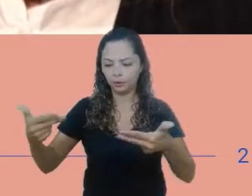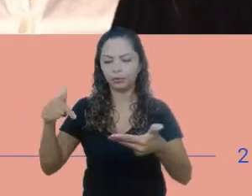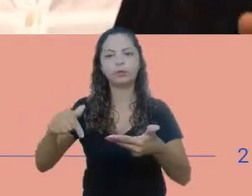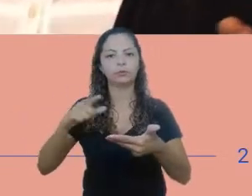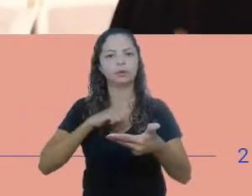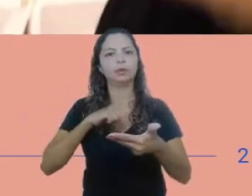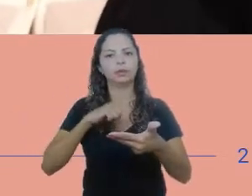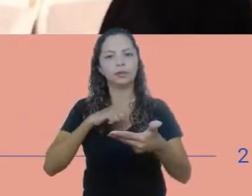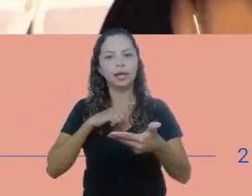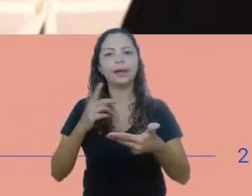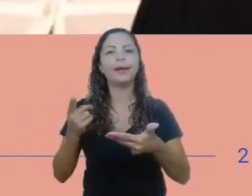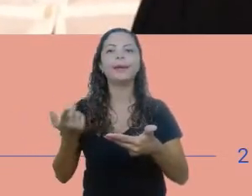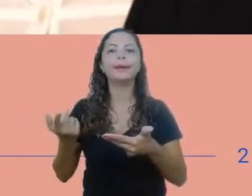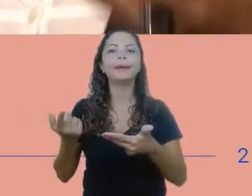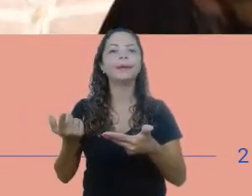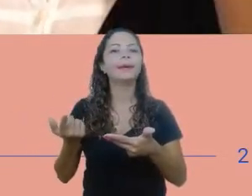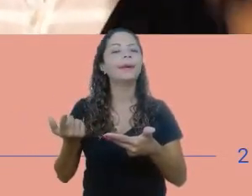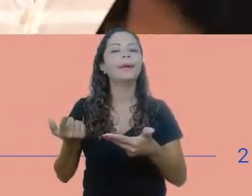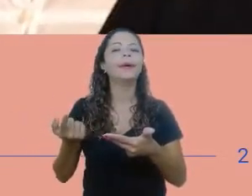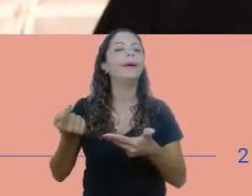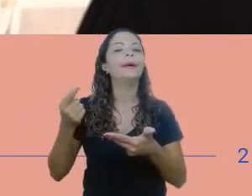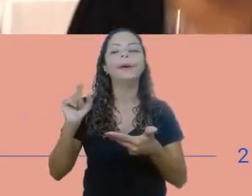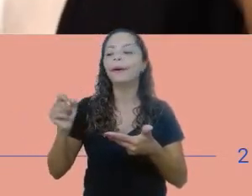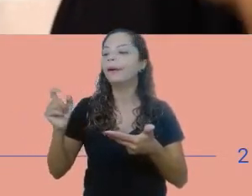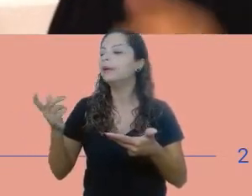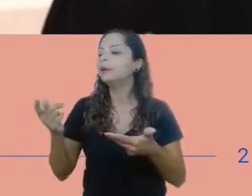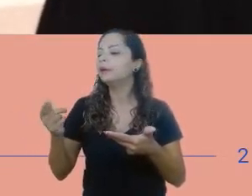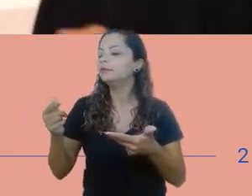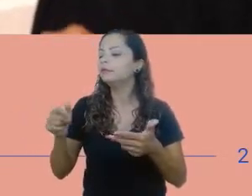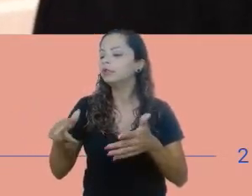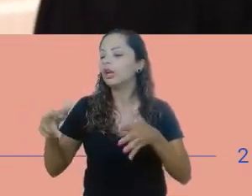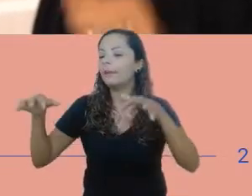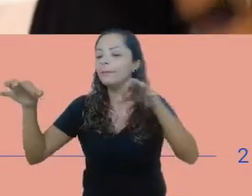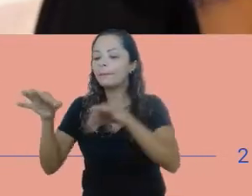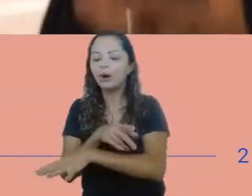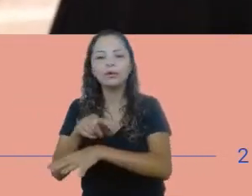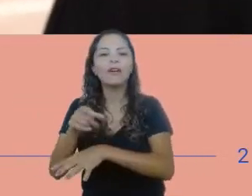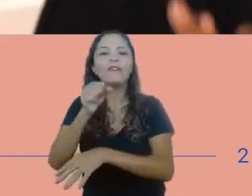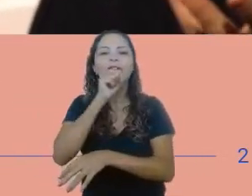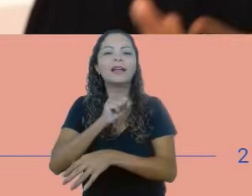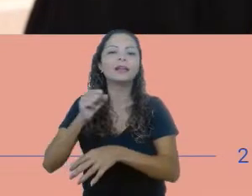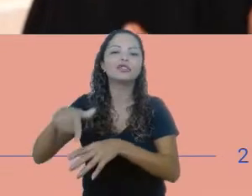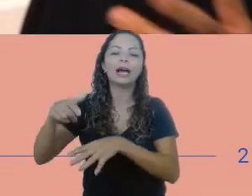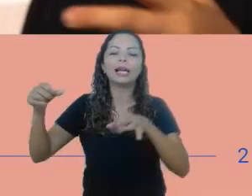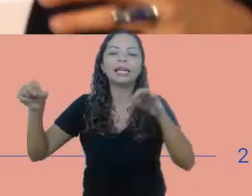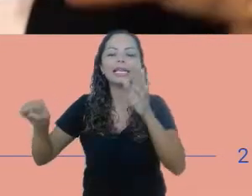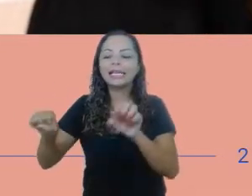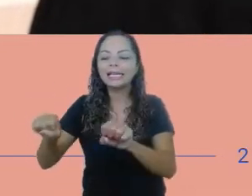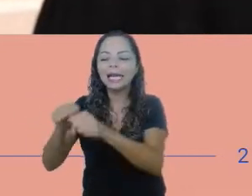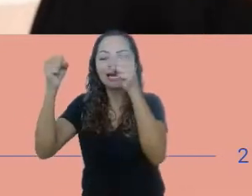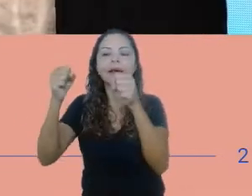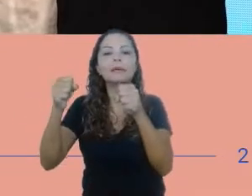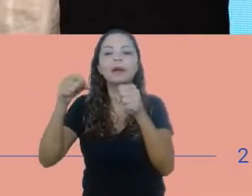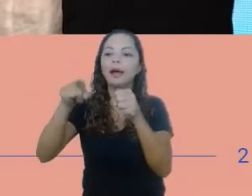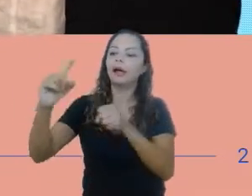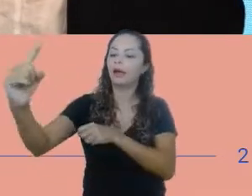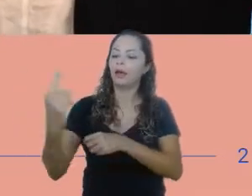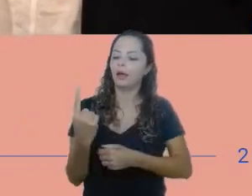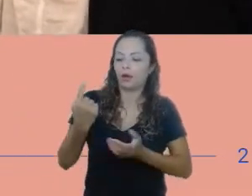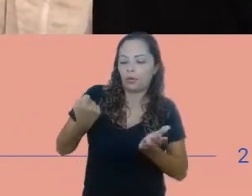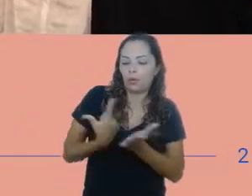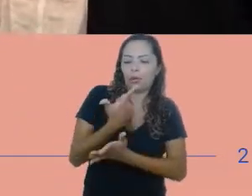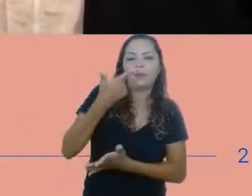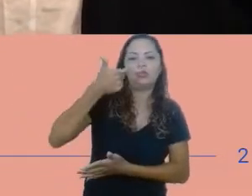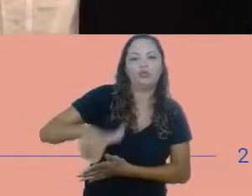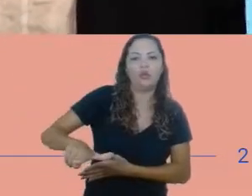limitada achando que o consumidor e a voltar e comprar aquele produto de novo né nesse mundo altamente